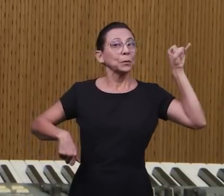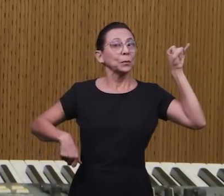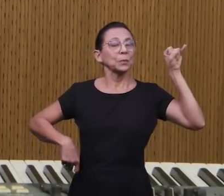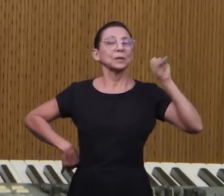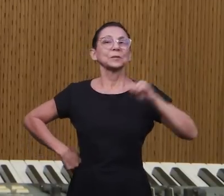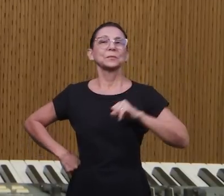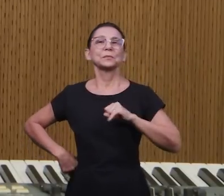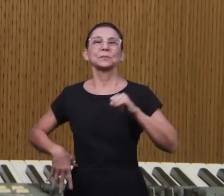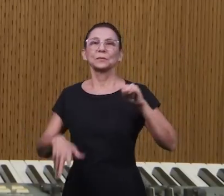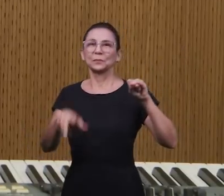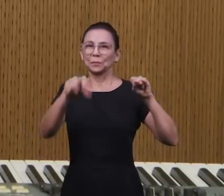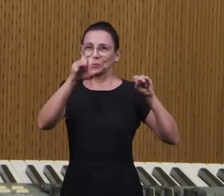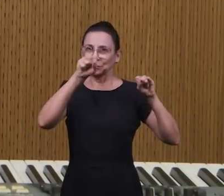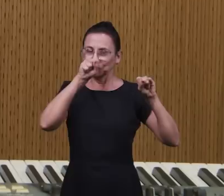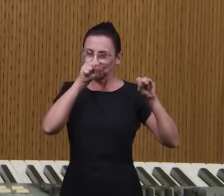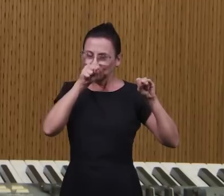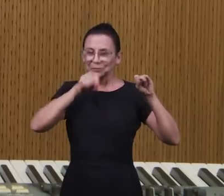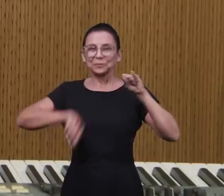Inspira.